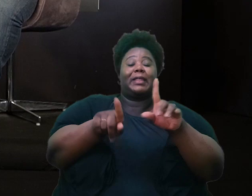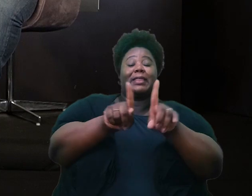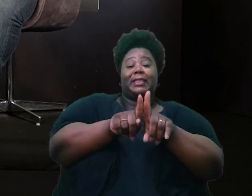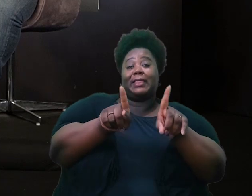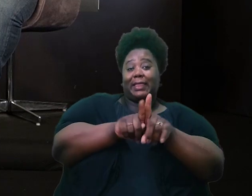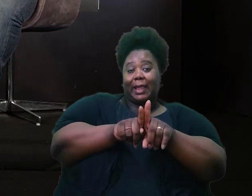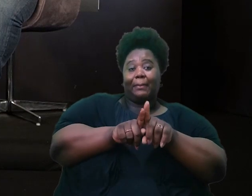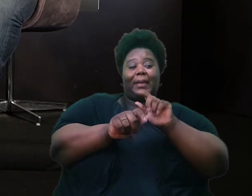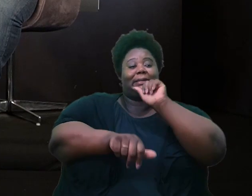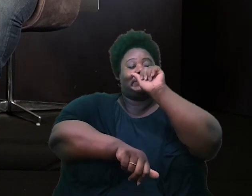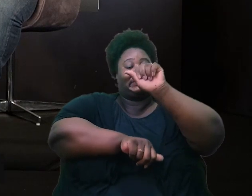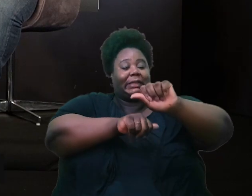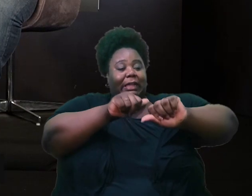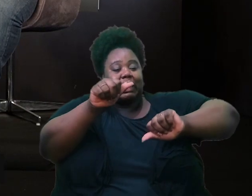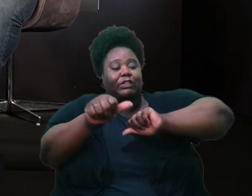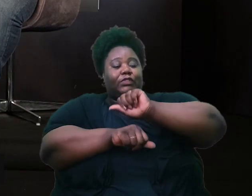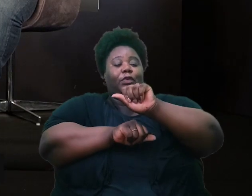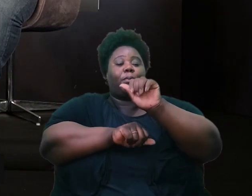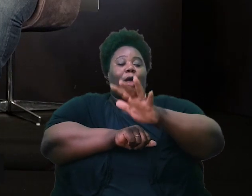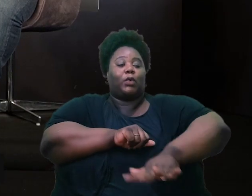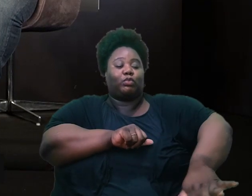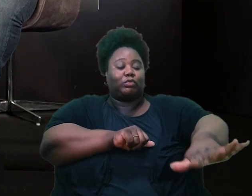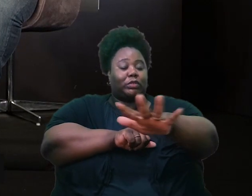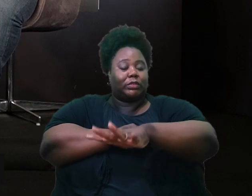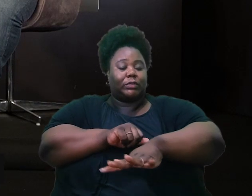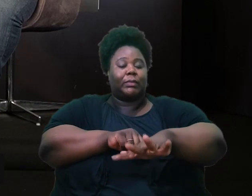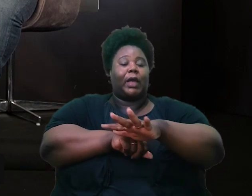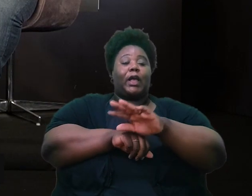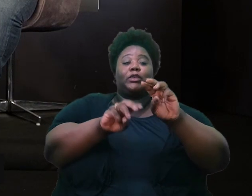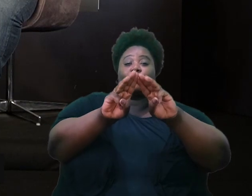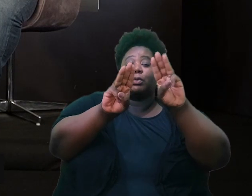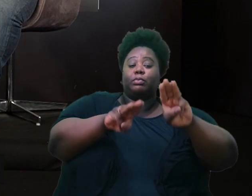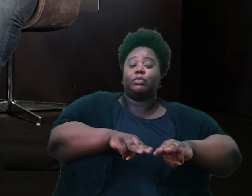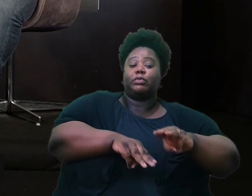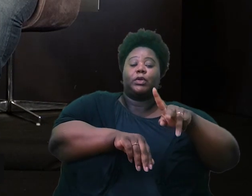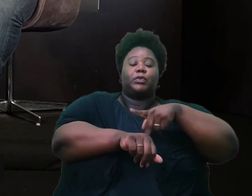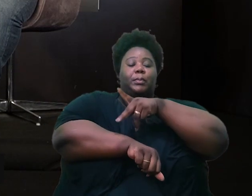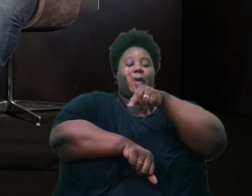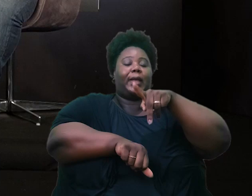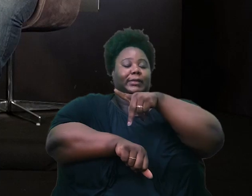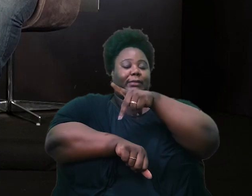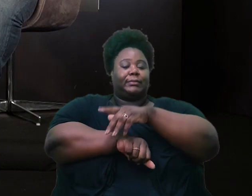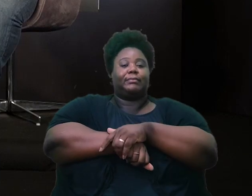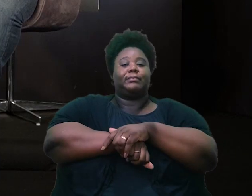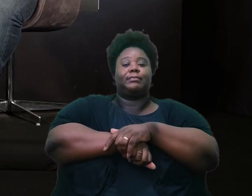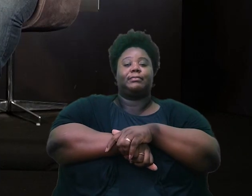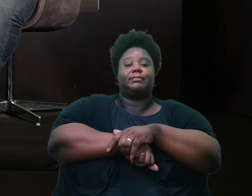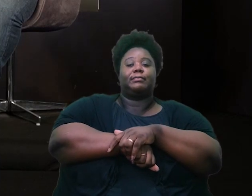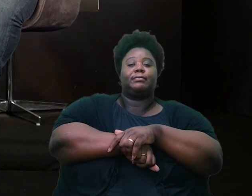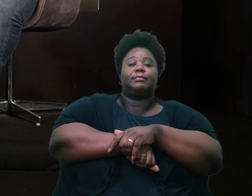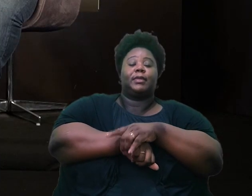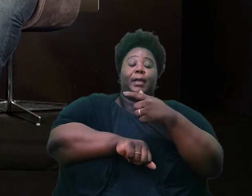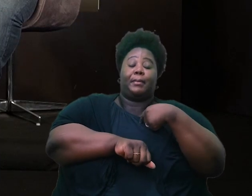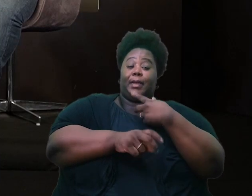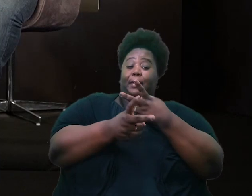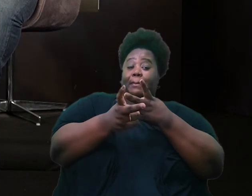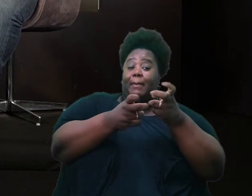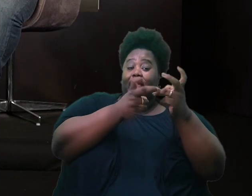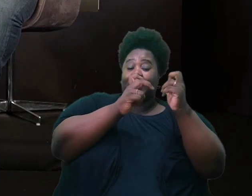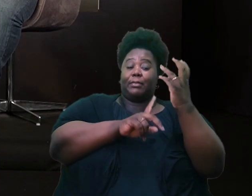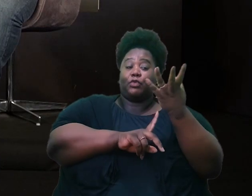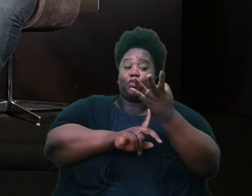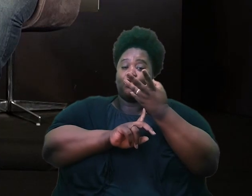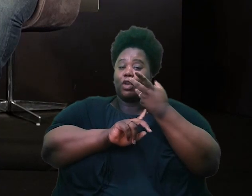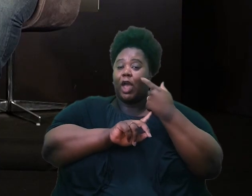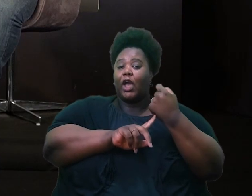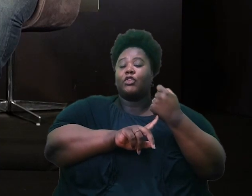também transformar os espaços museais deste país, né? E a própria concepção de arte.